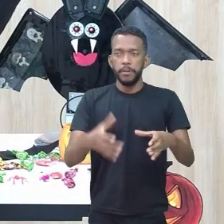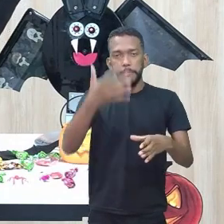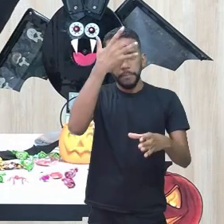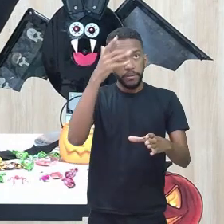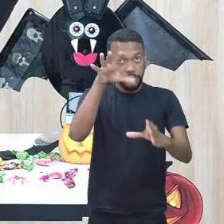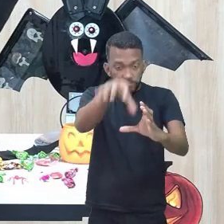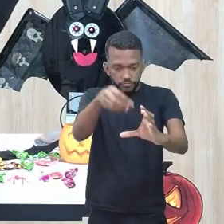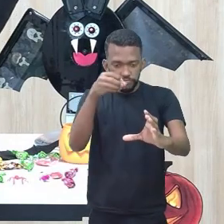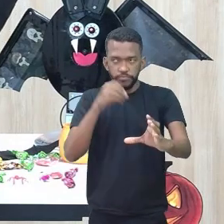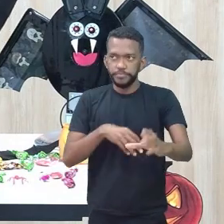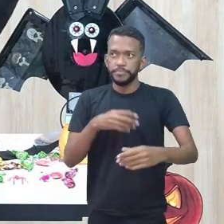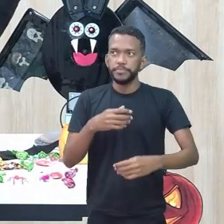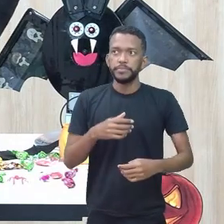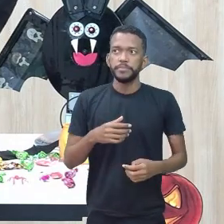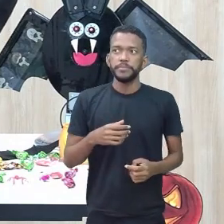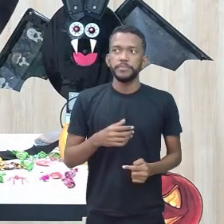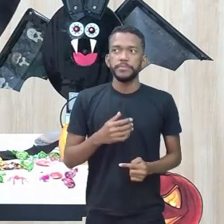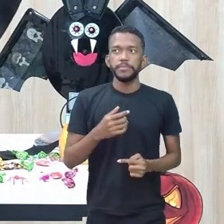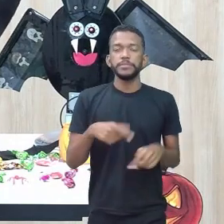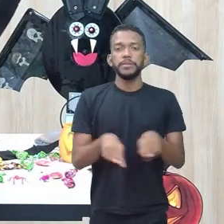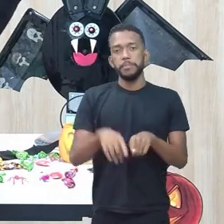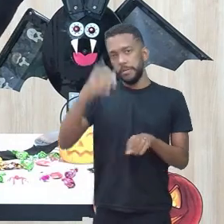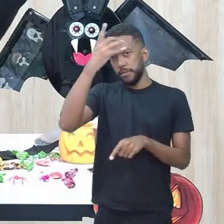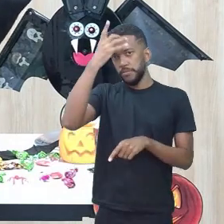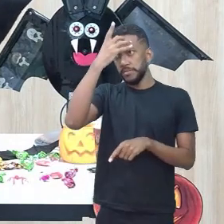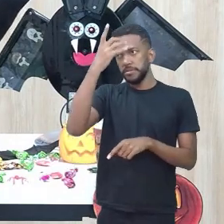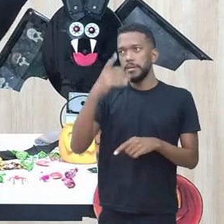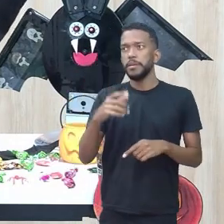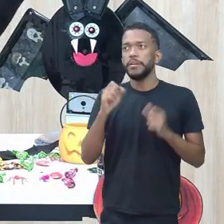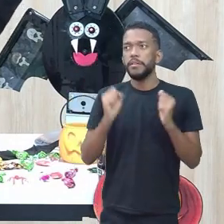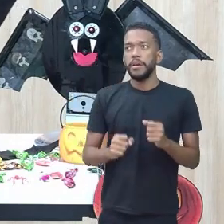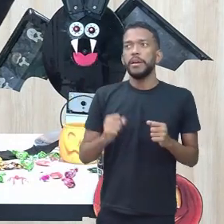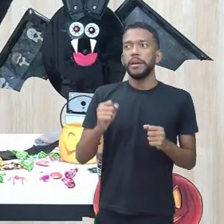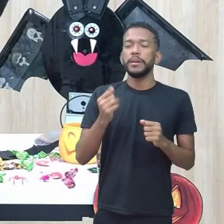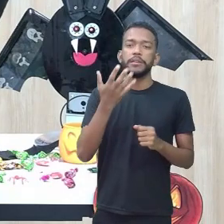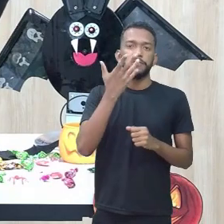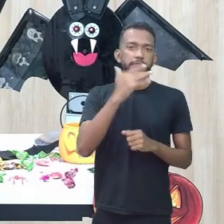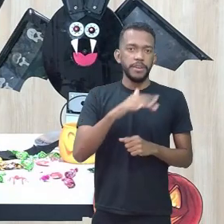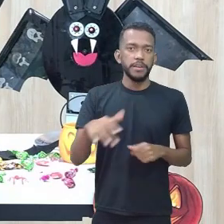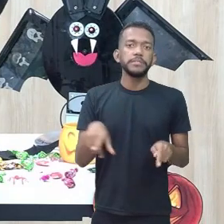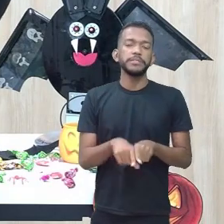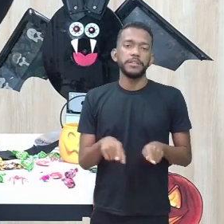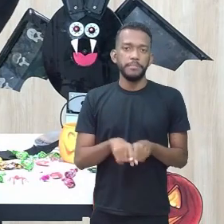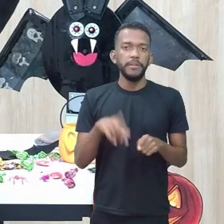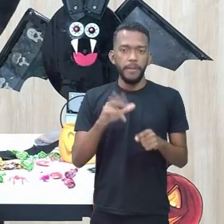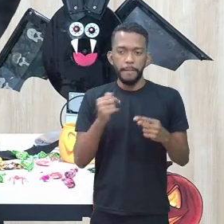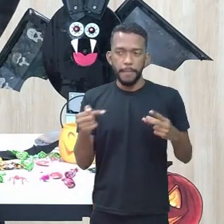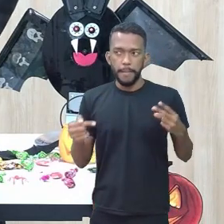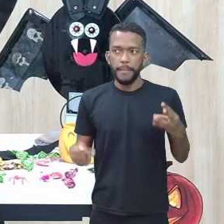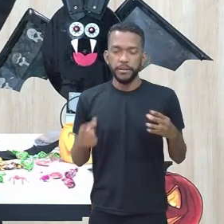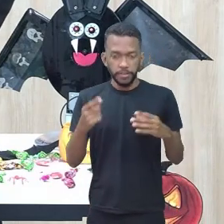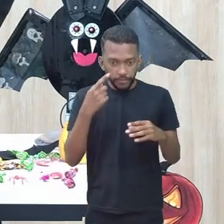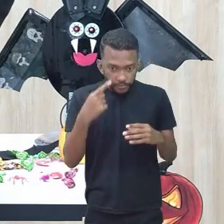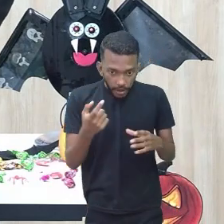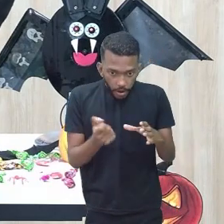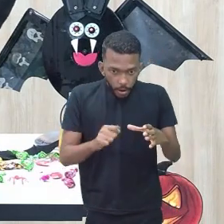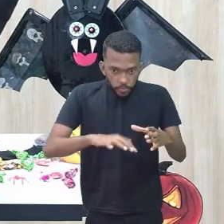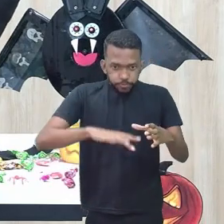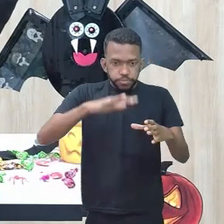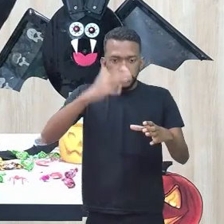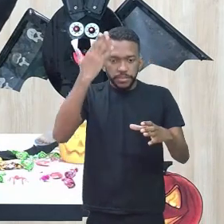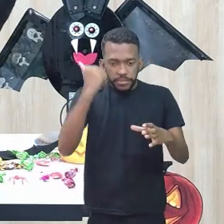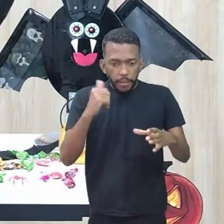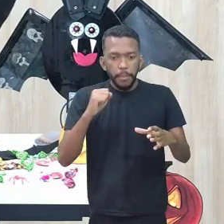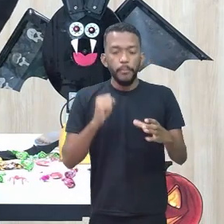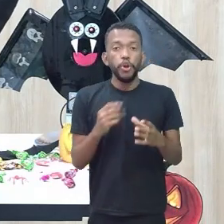criança consciente também, né? Porque sabe que várias outras crianças iam passar ali também. Quando ela olha para a quantidade do pote que ela vê, ela sabe